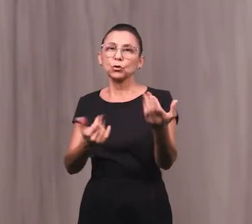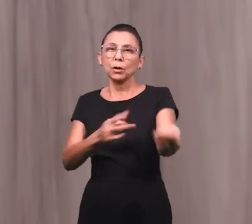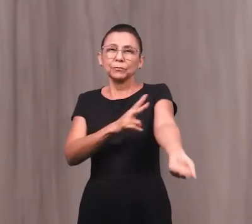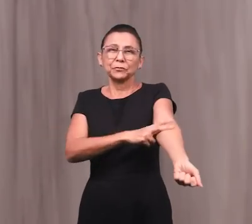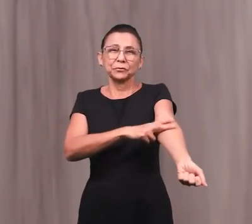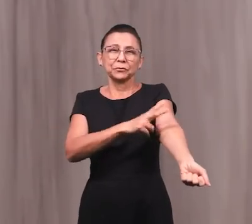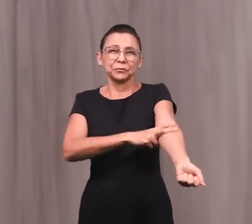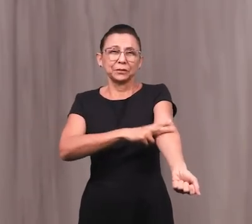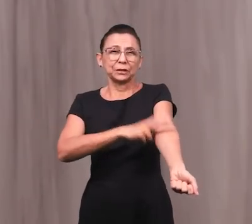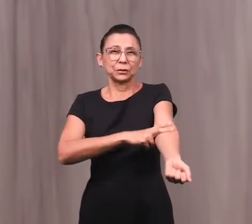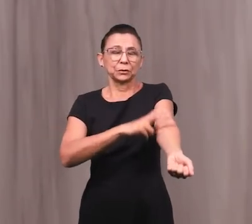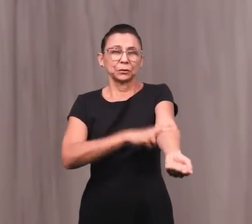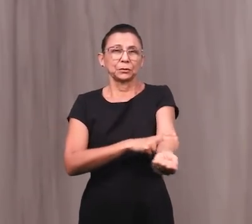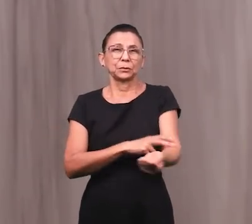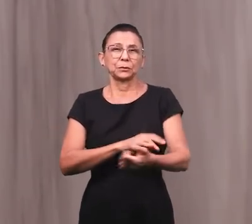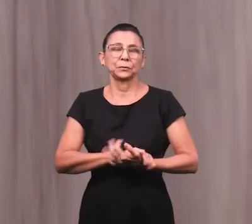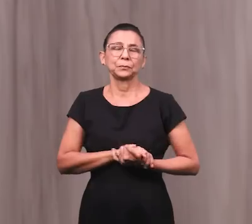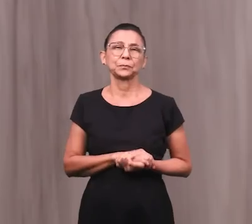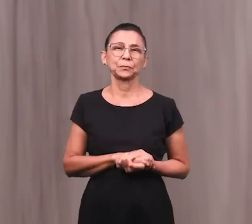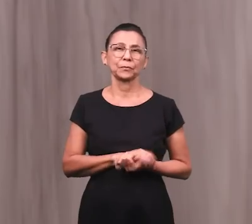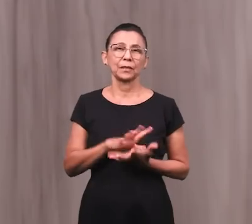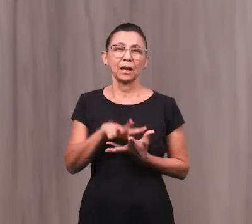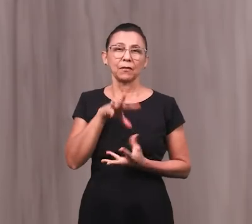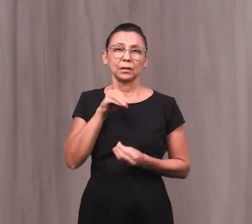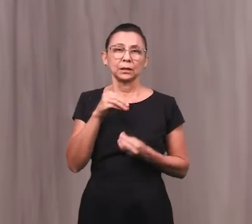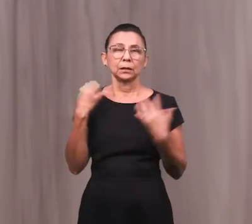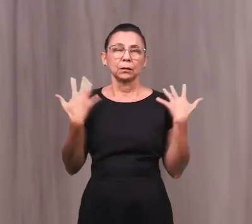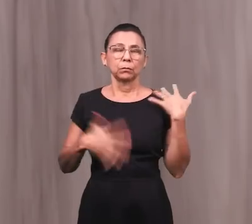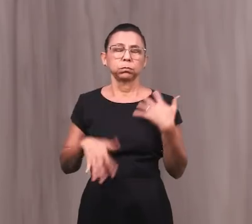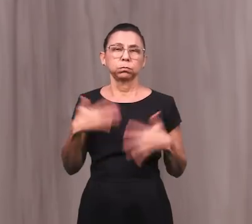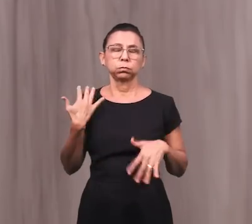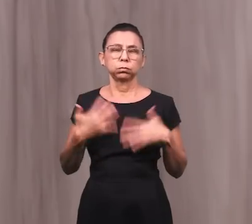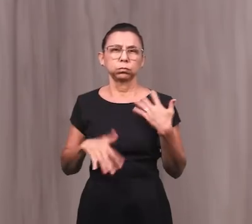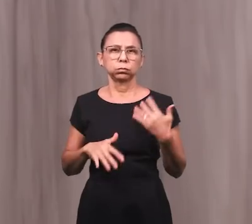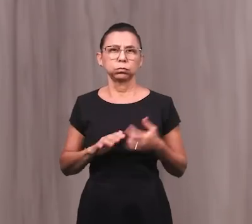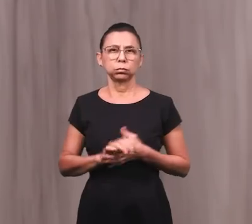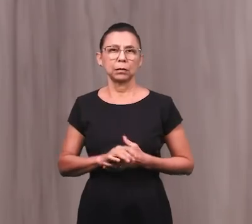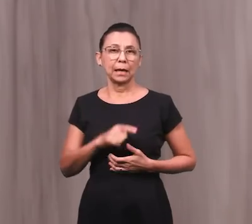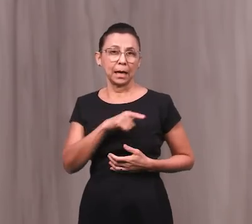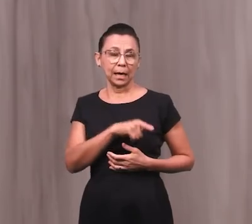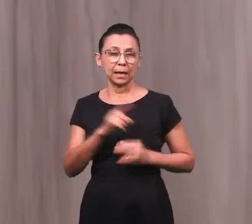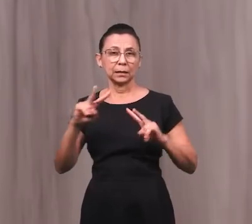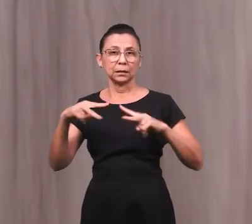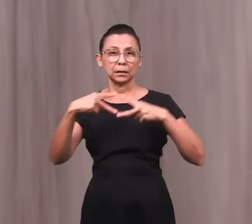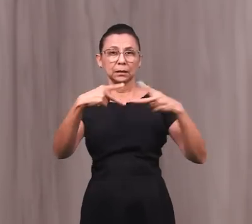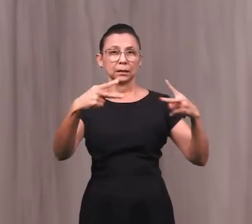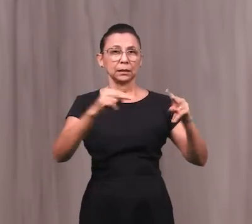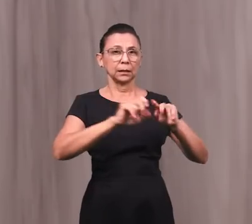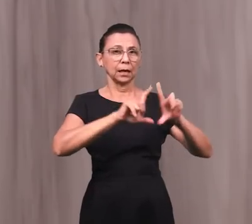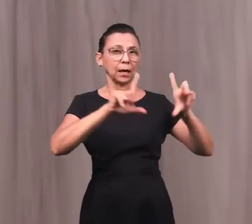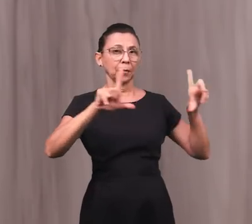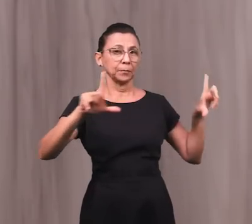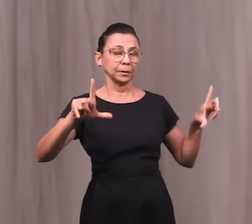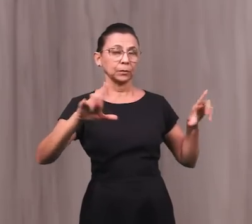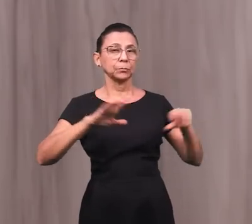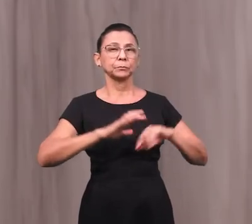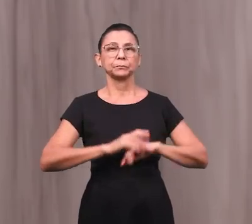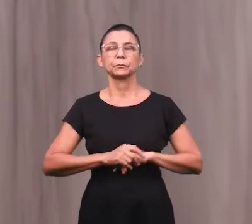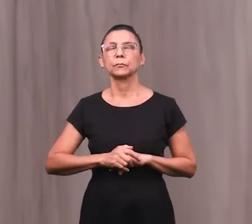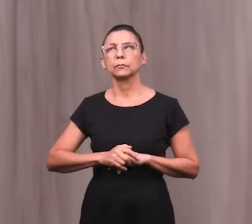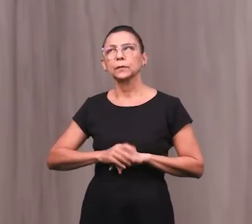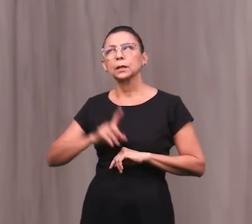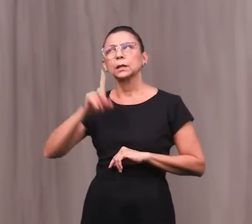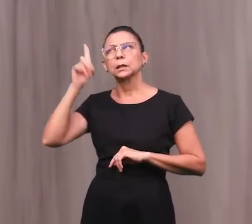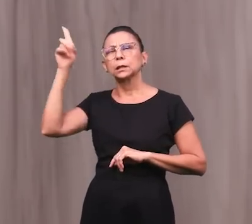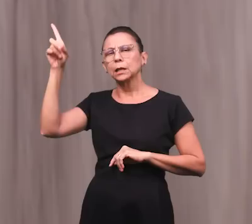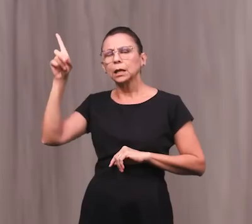e com a sua alma completamente aflita. Ele recebeu o link deste culto de oração, e o Senhor Deus preparou esse momento para